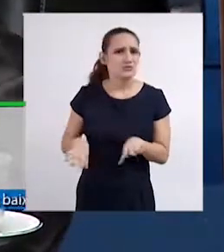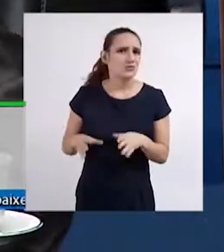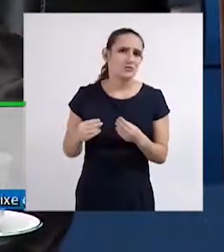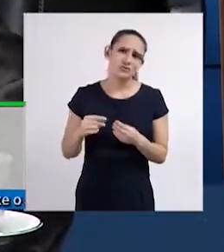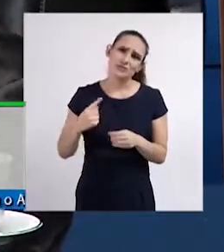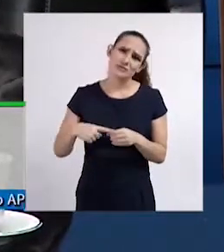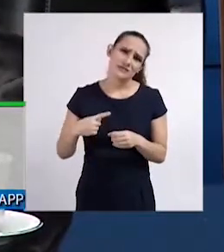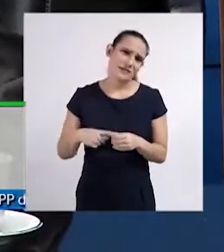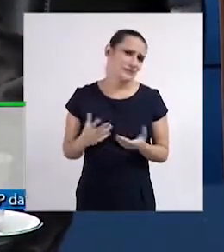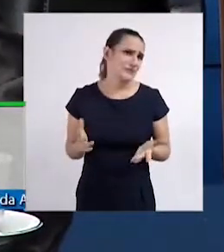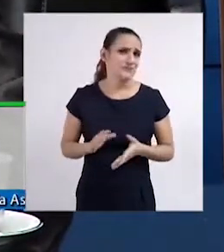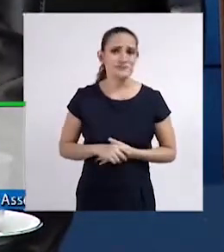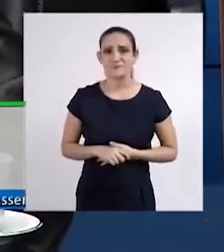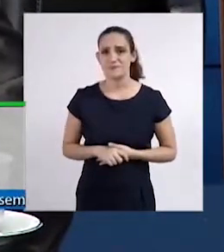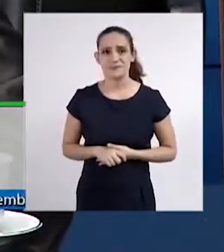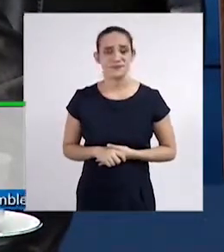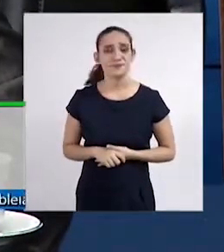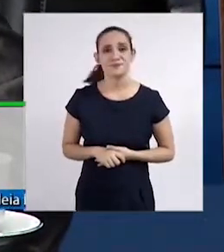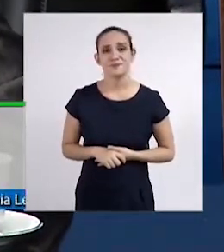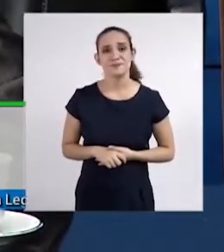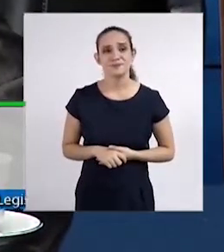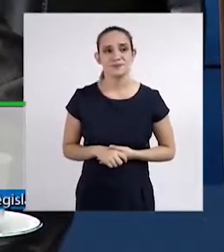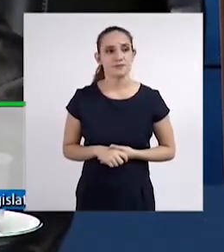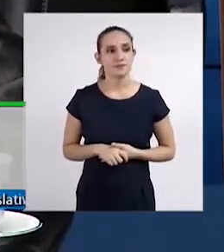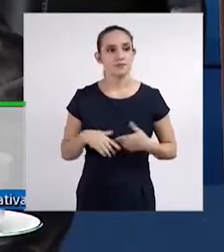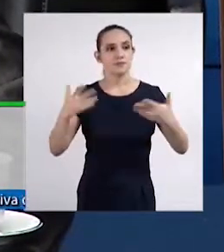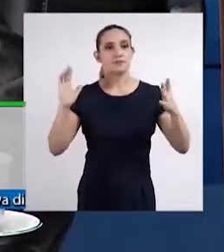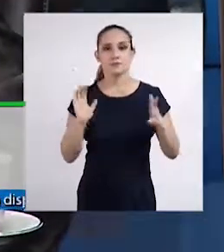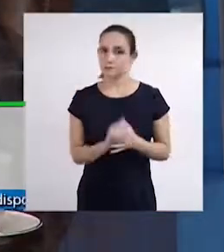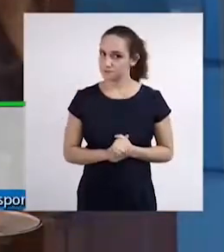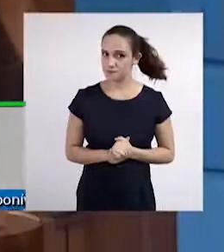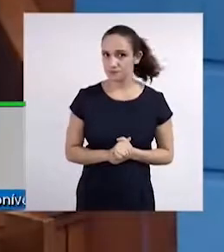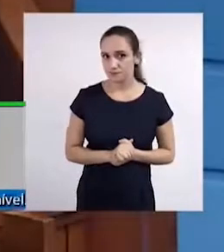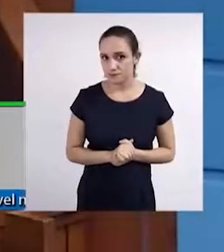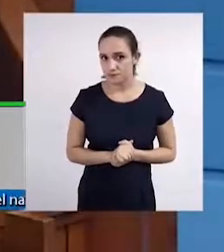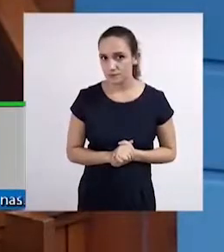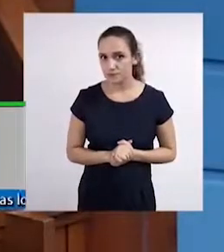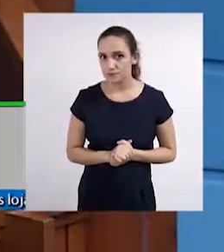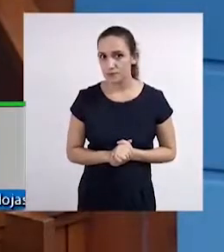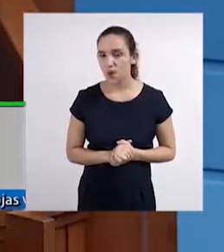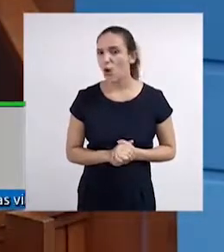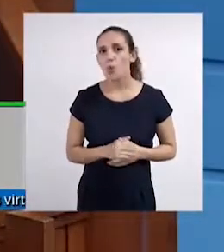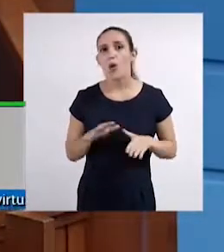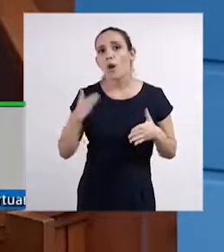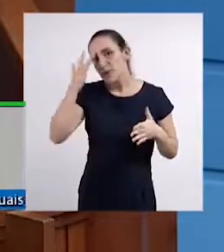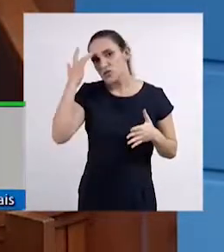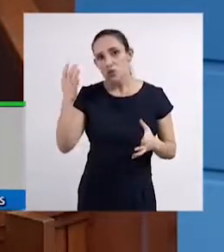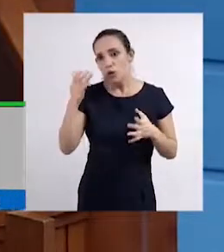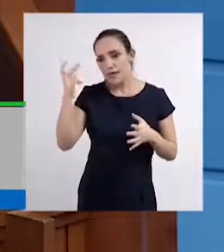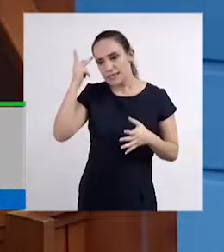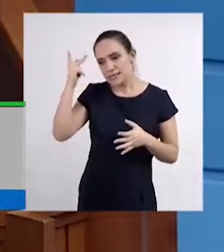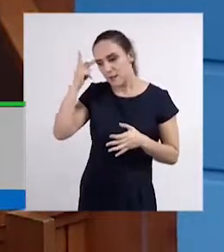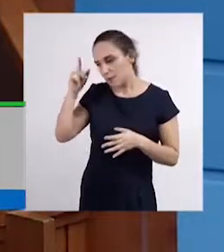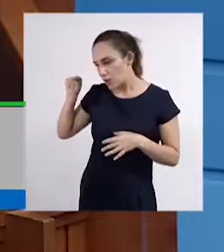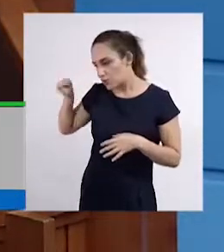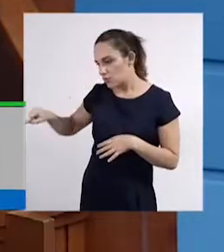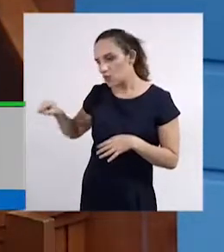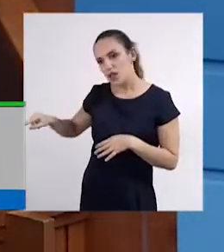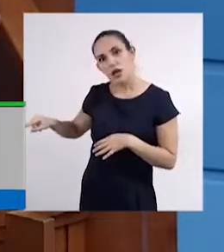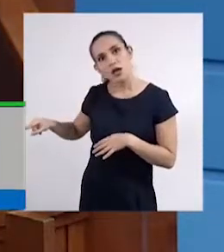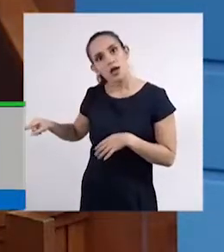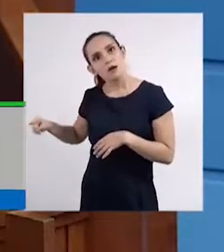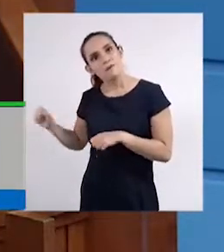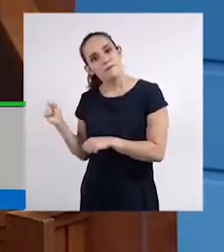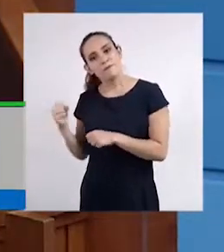o município de Porto Murtinho. Horas, que turista vai querer sair do estado de São Paulo, do Paraná, para